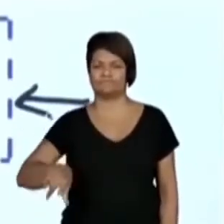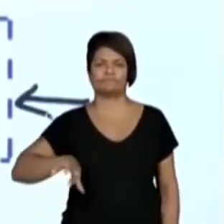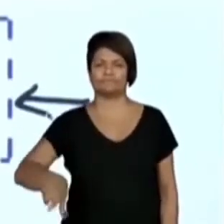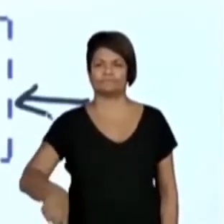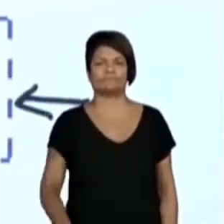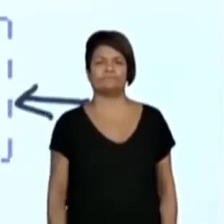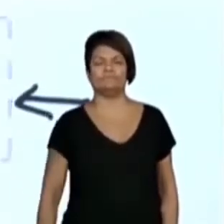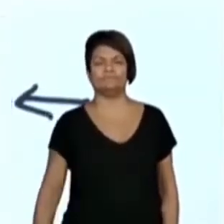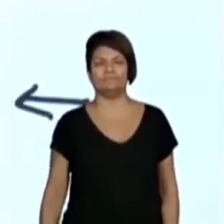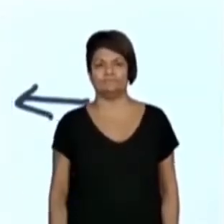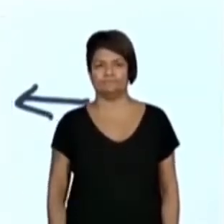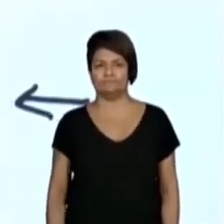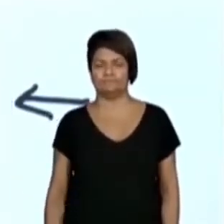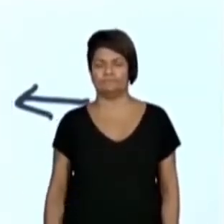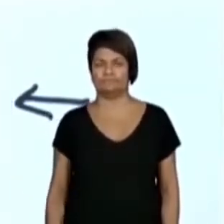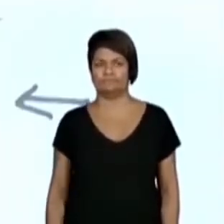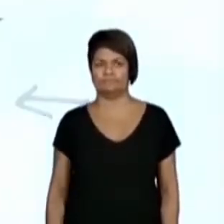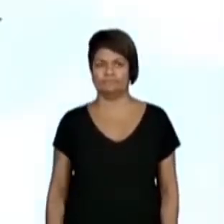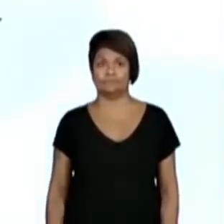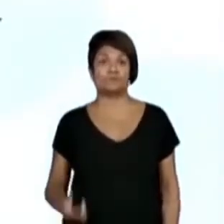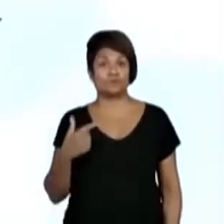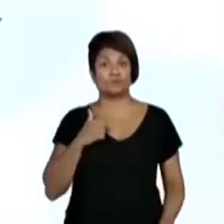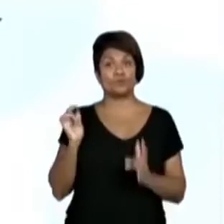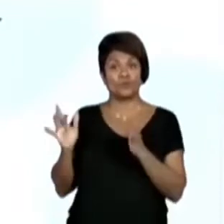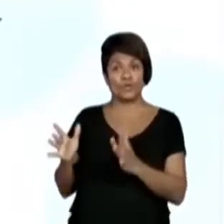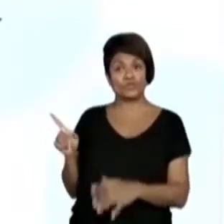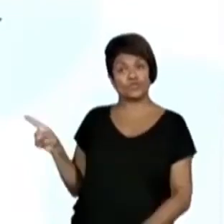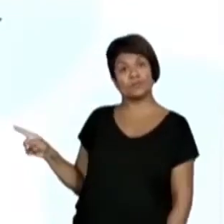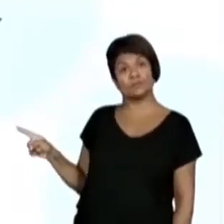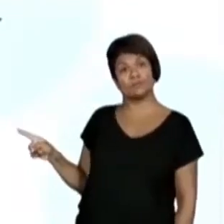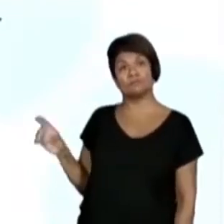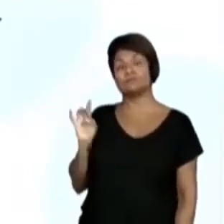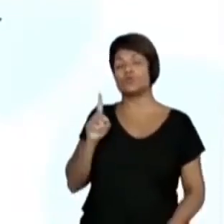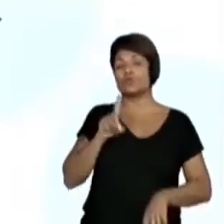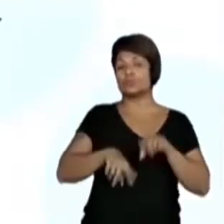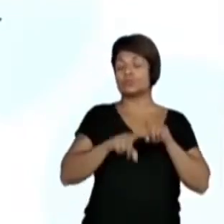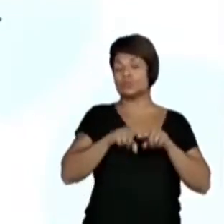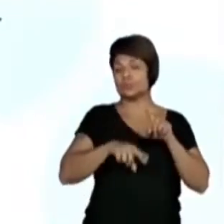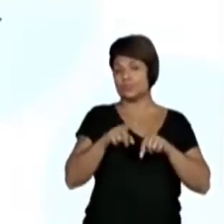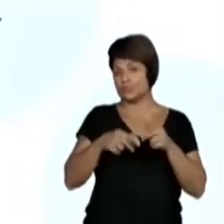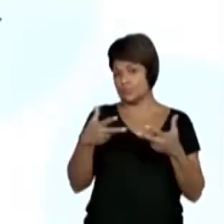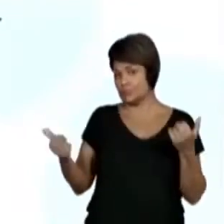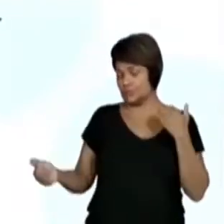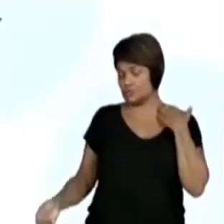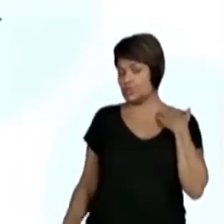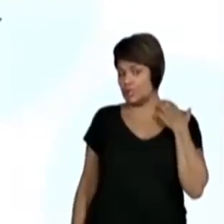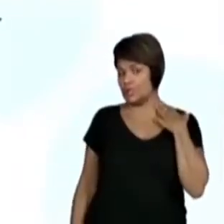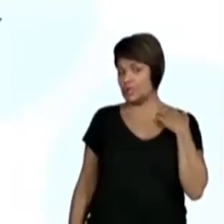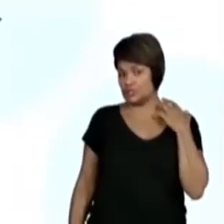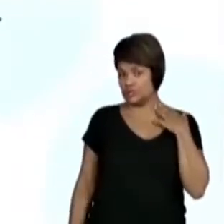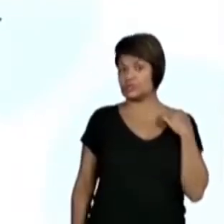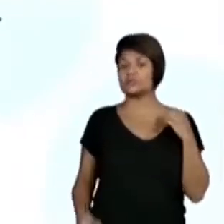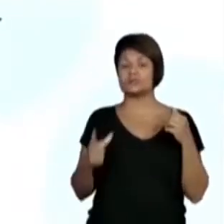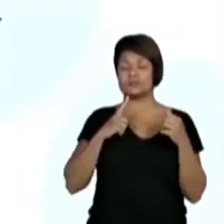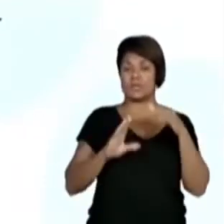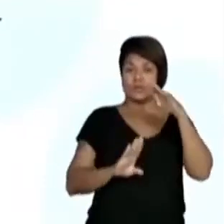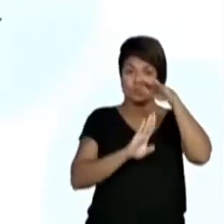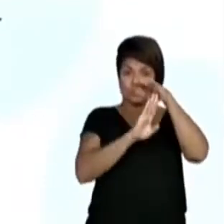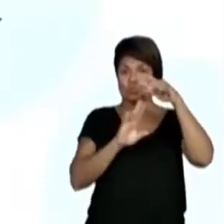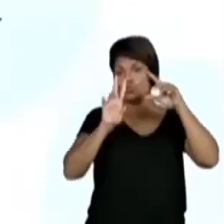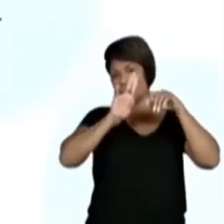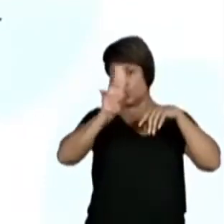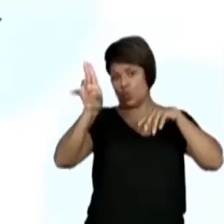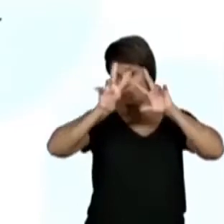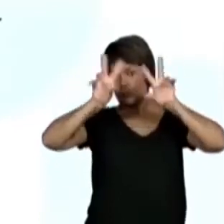ingrediente. Eu deixei aqui na tela apenas os ingredientes. Tem o título no topo,